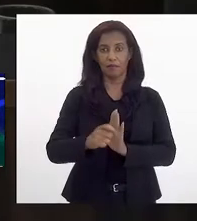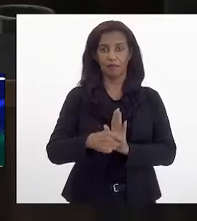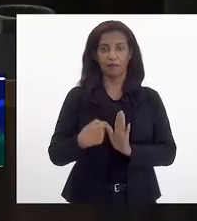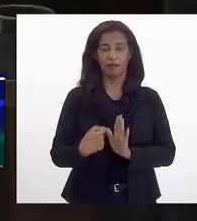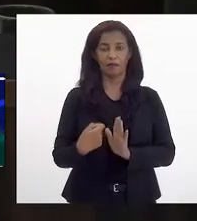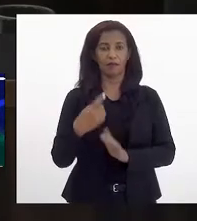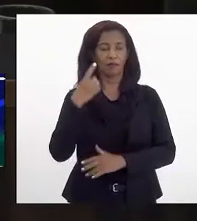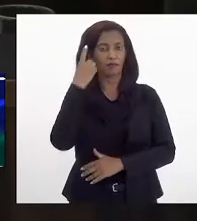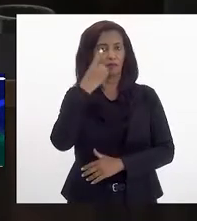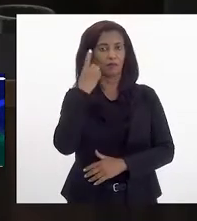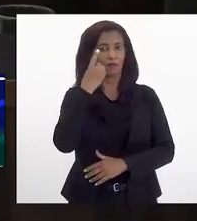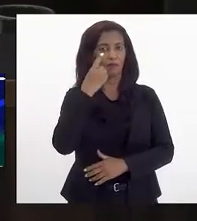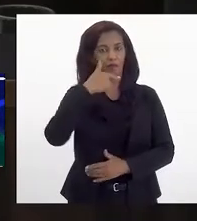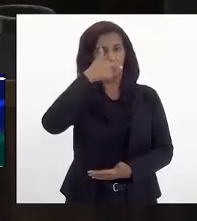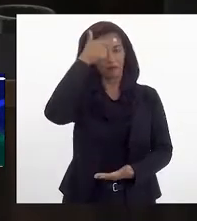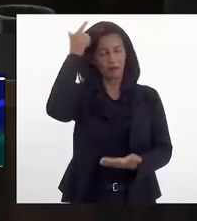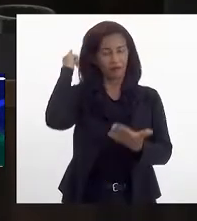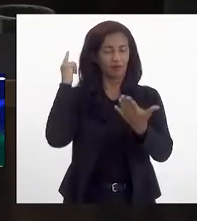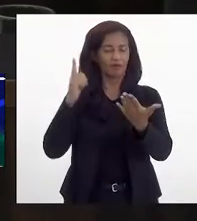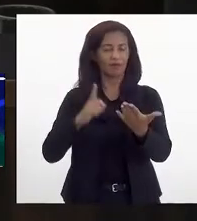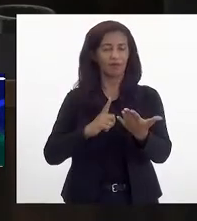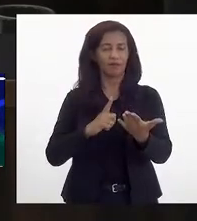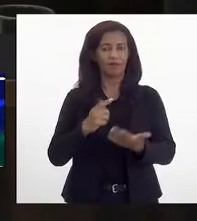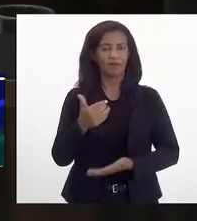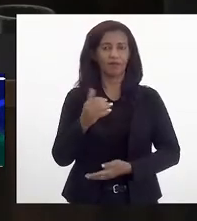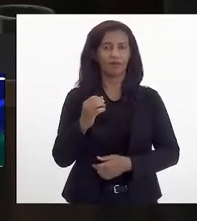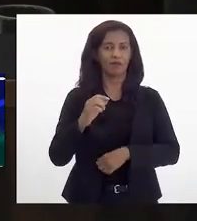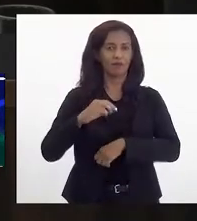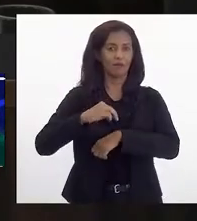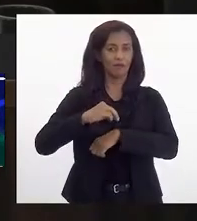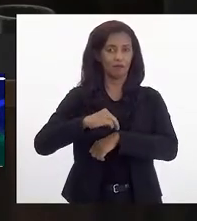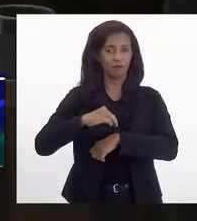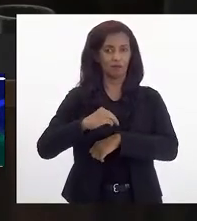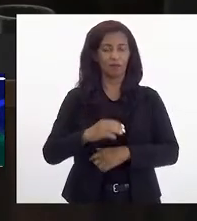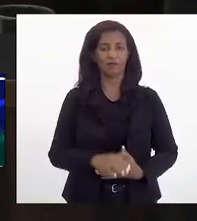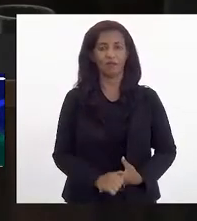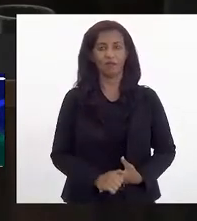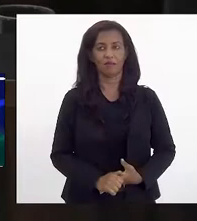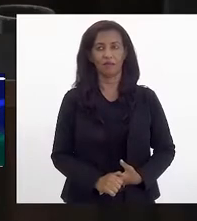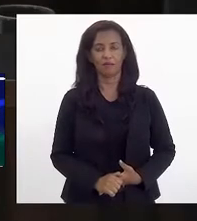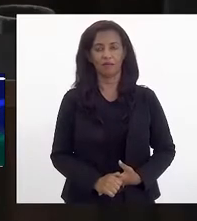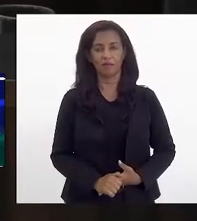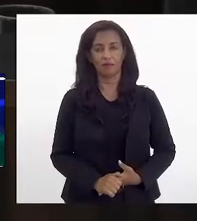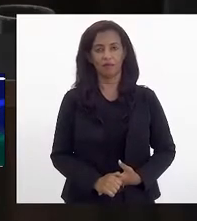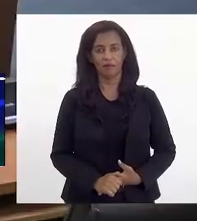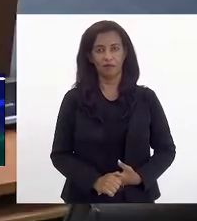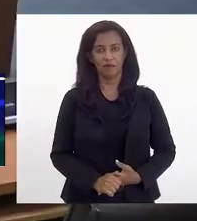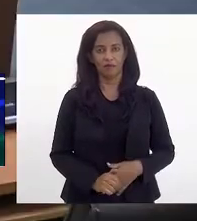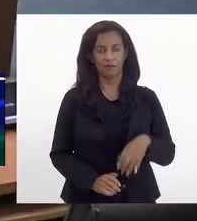nobre deputado Luiz Paulo. Vossa Excelência dispõe de 10 minutos no tempo regimental.